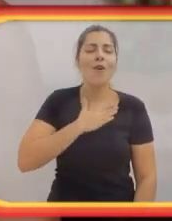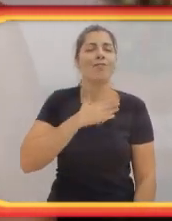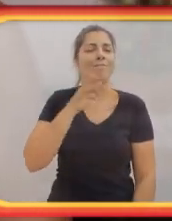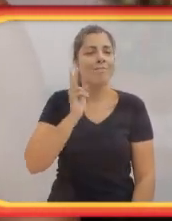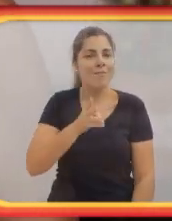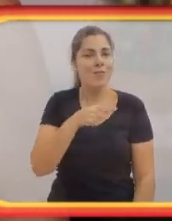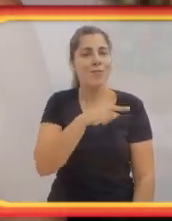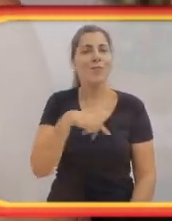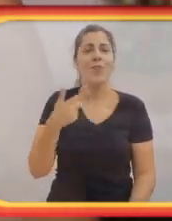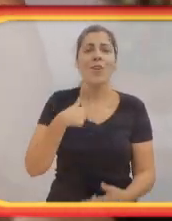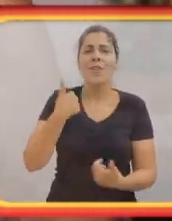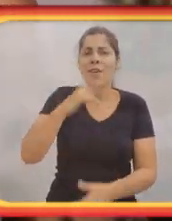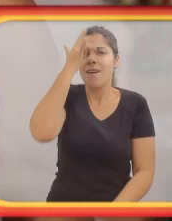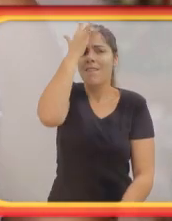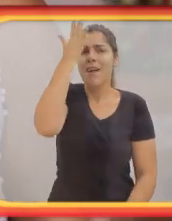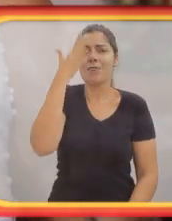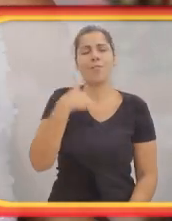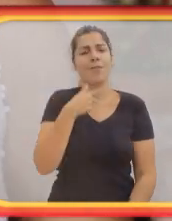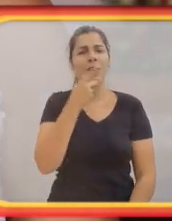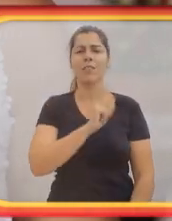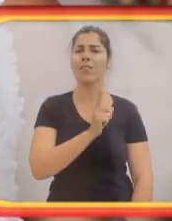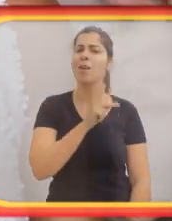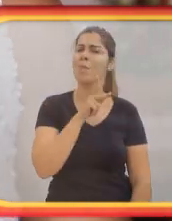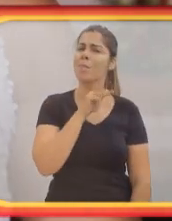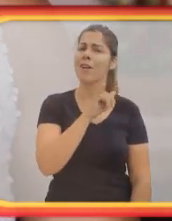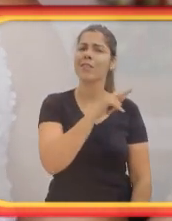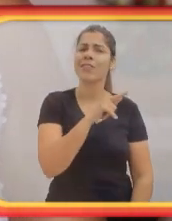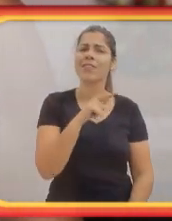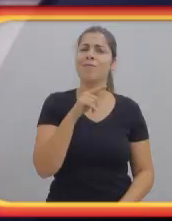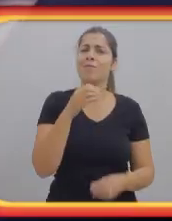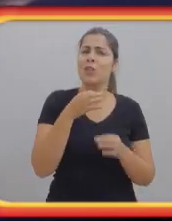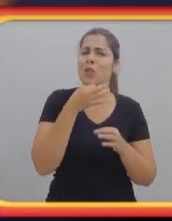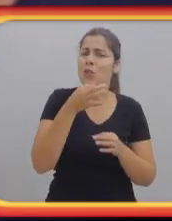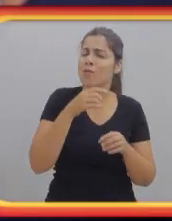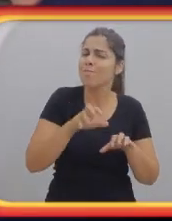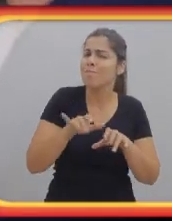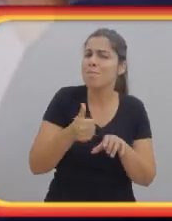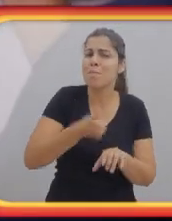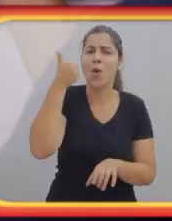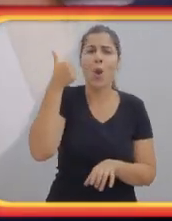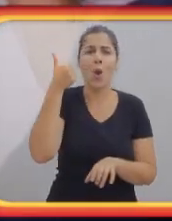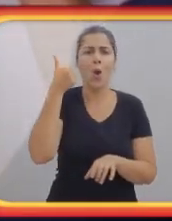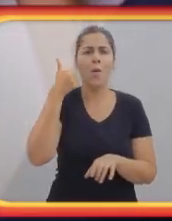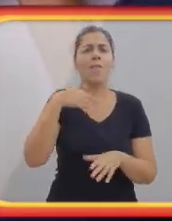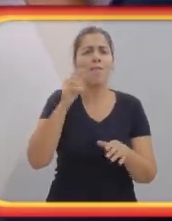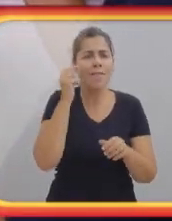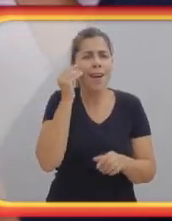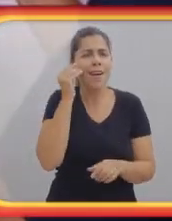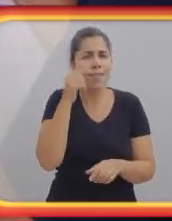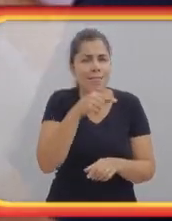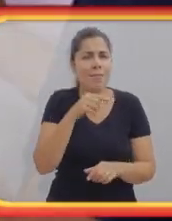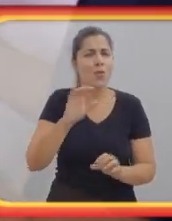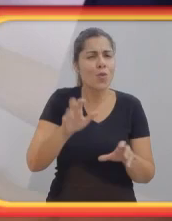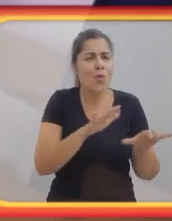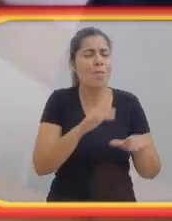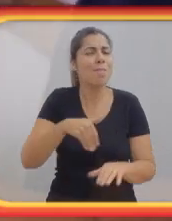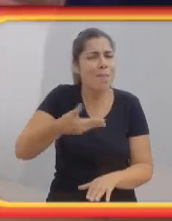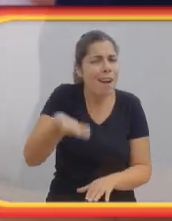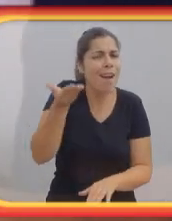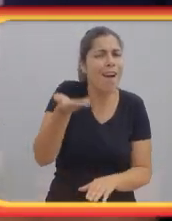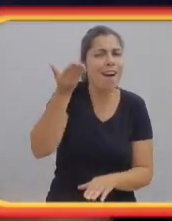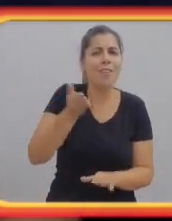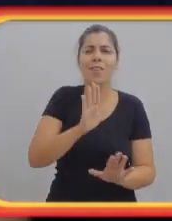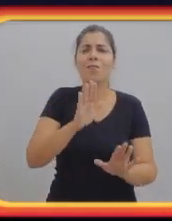gostava mesmo, então ficava fácil para eu dizer, não, pai, você tirava um som melhor, faz assim, toca mais alto, não,